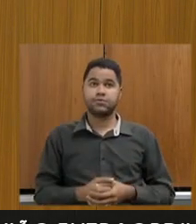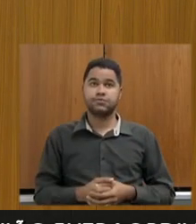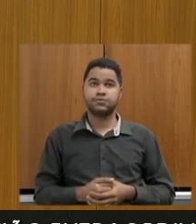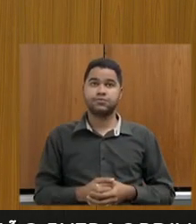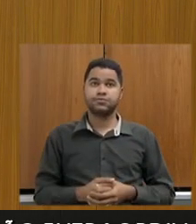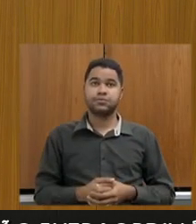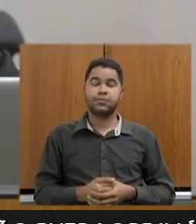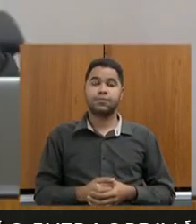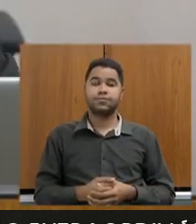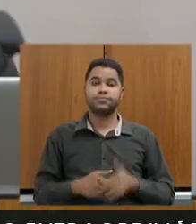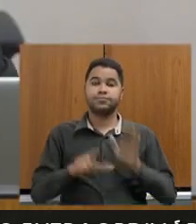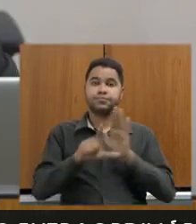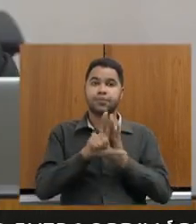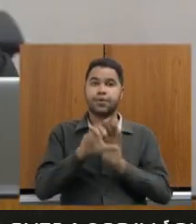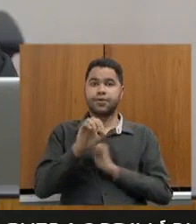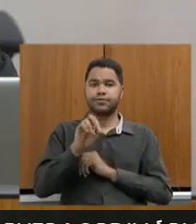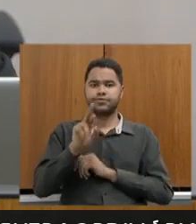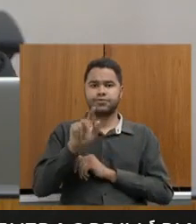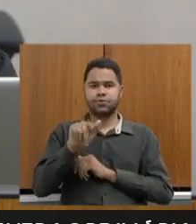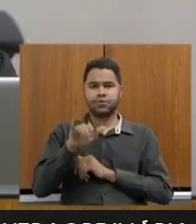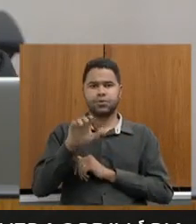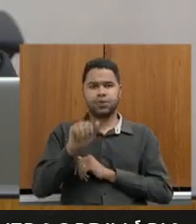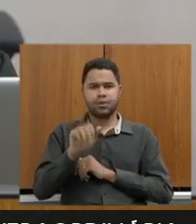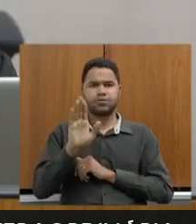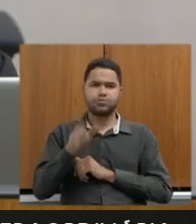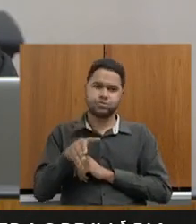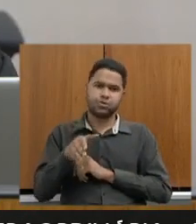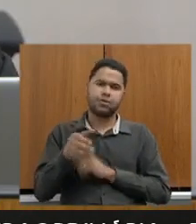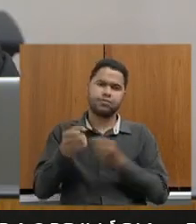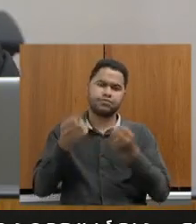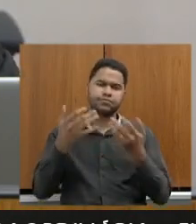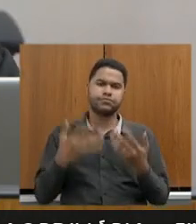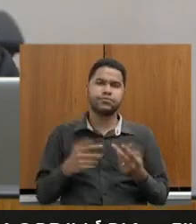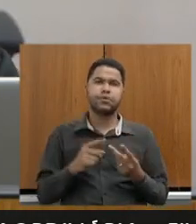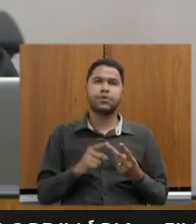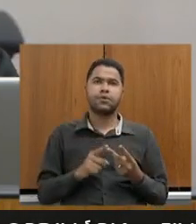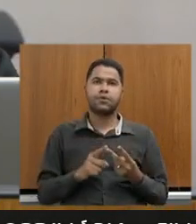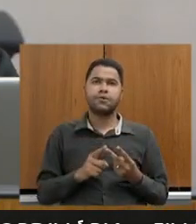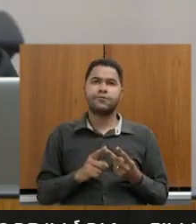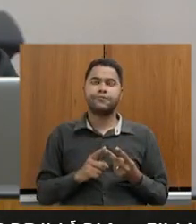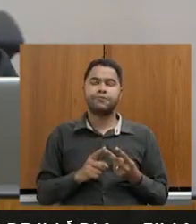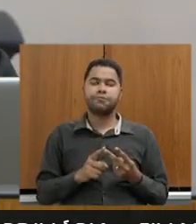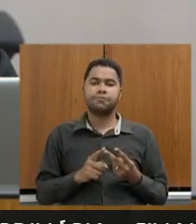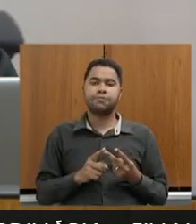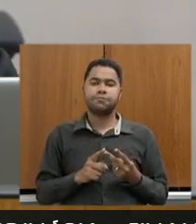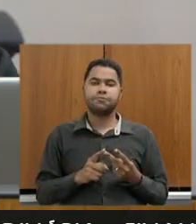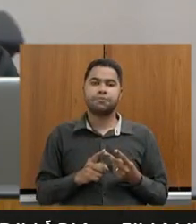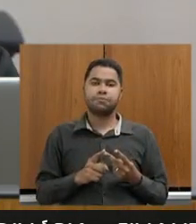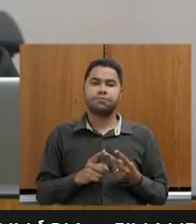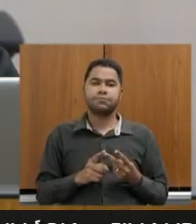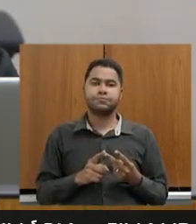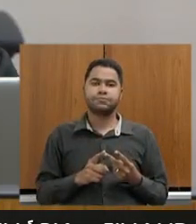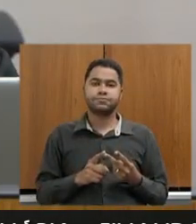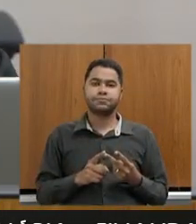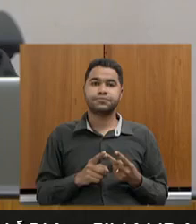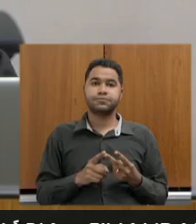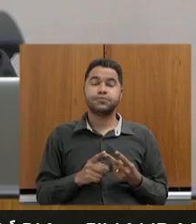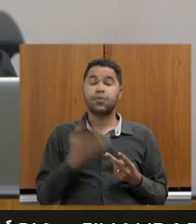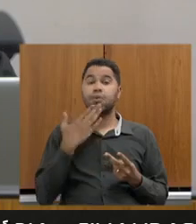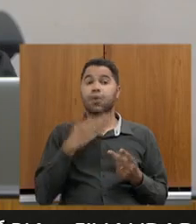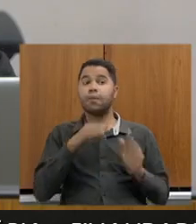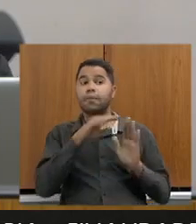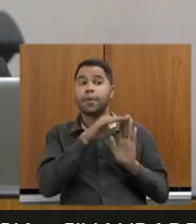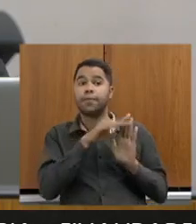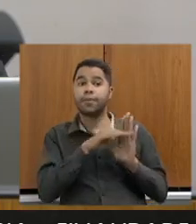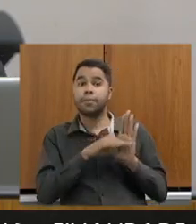e ali orgânica o seu já certa forma já falou é quais as